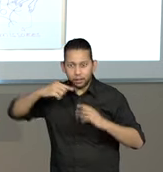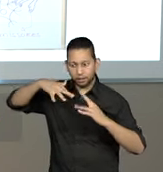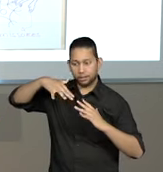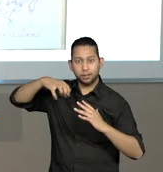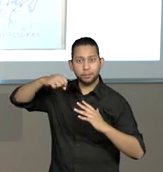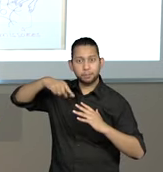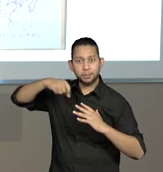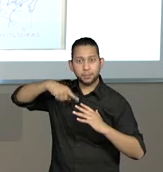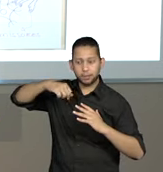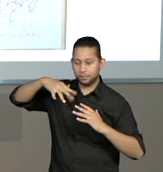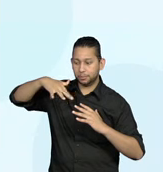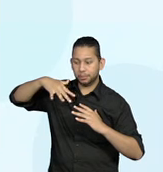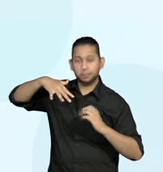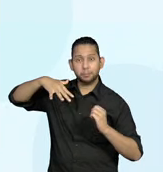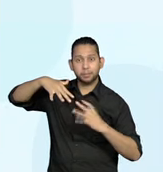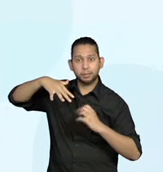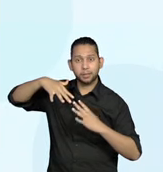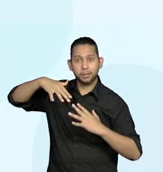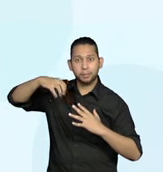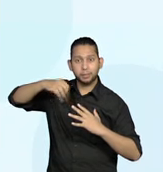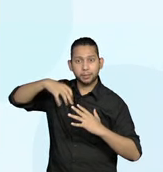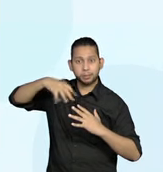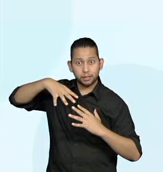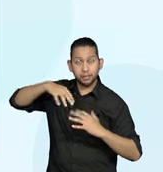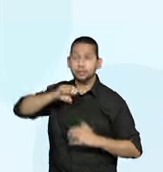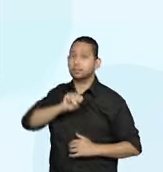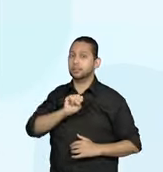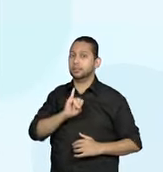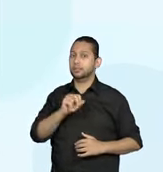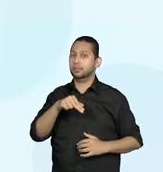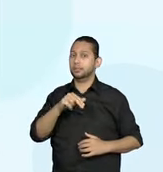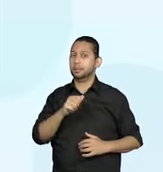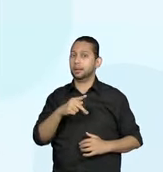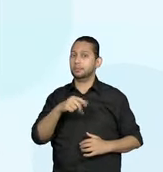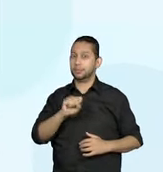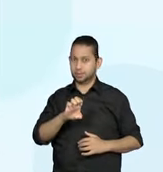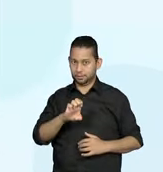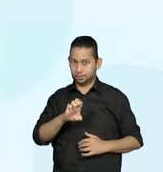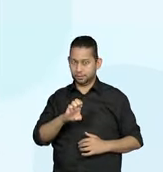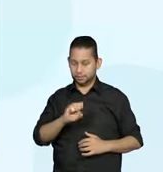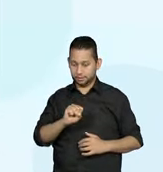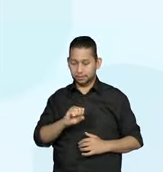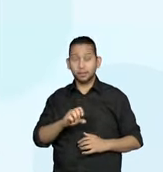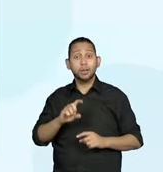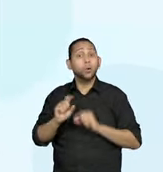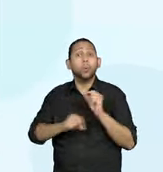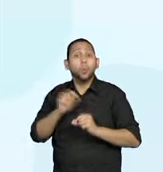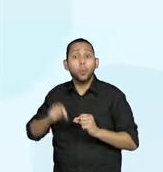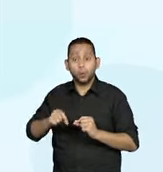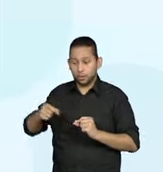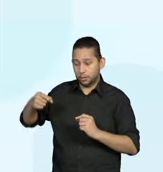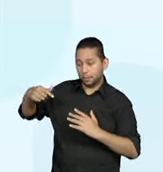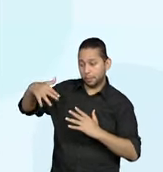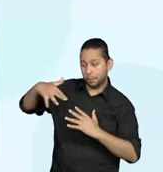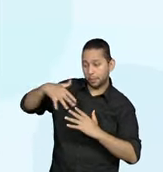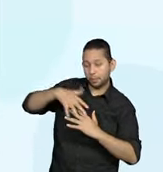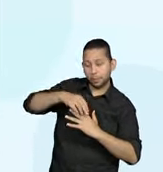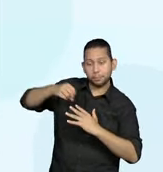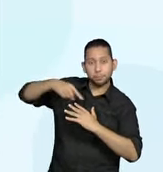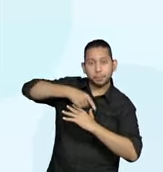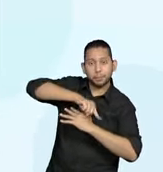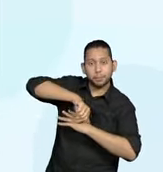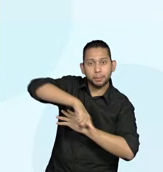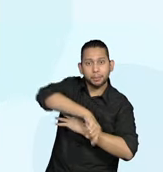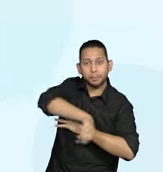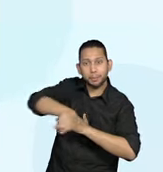um neurônio e o outro. E isso vai passar pelo outro neurônio e fazer o mesmo caminho e passar